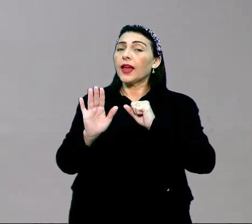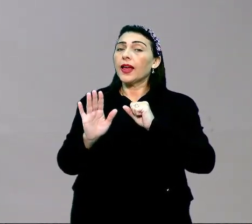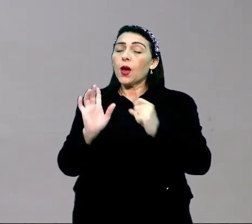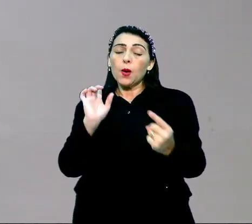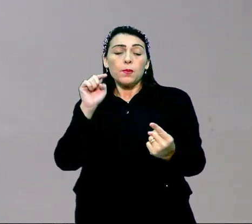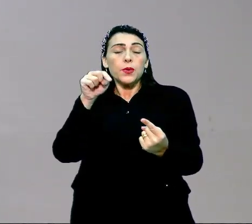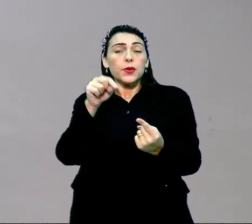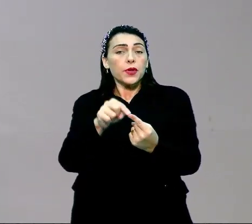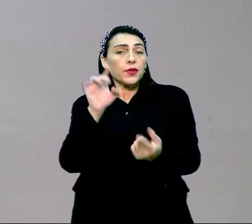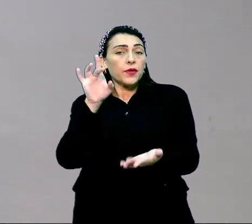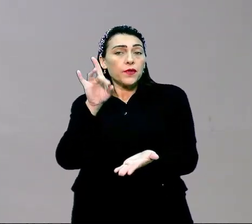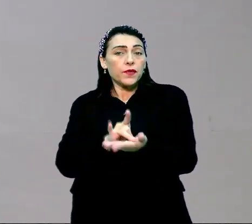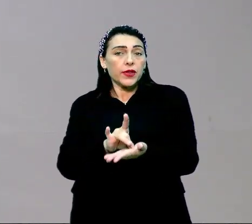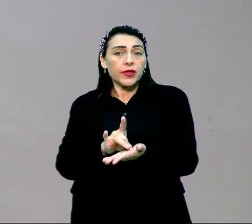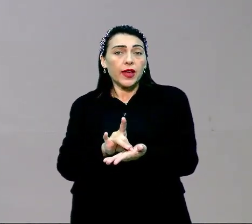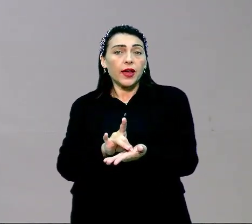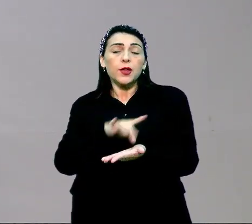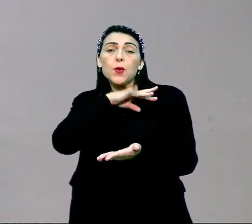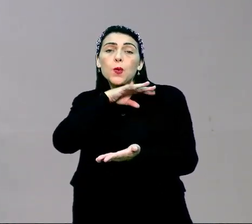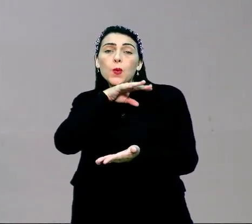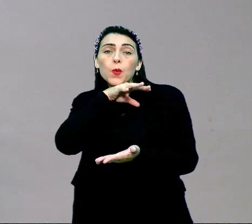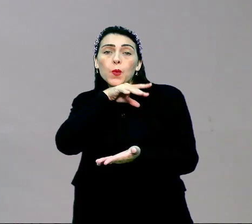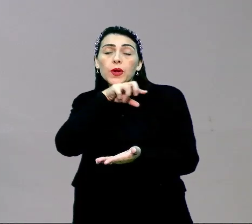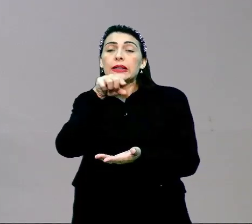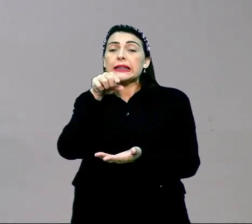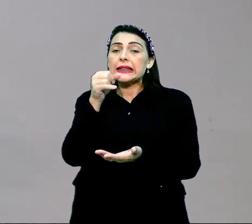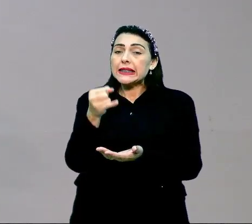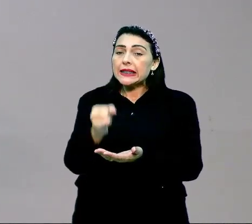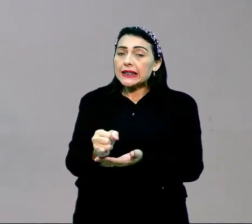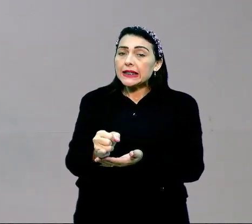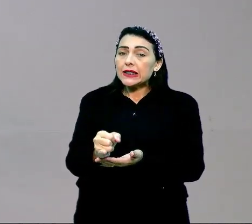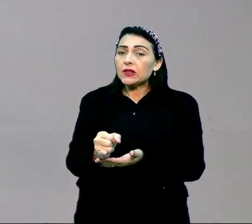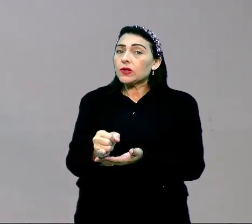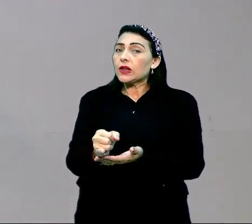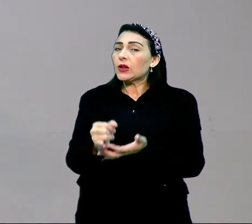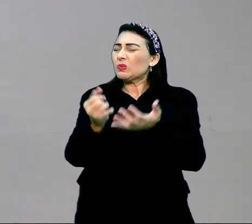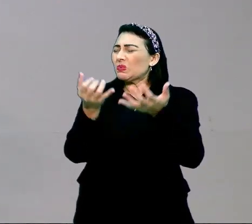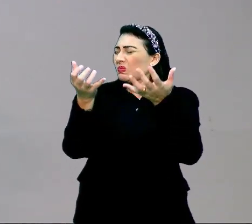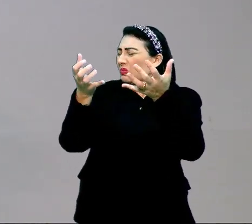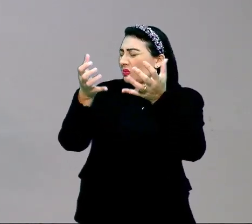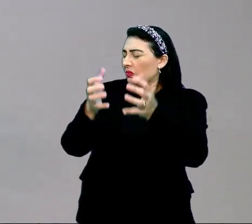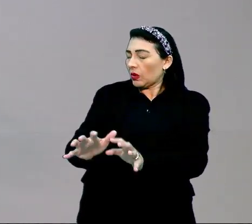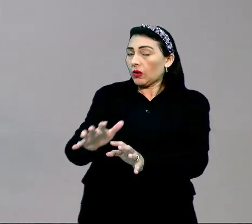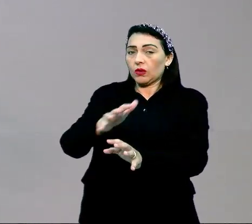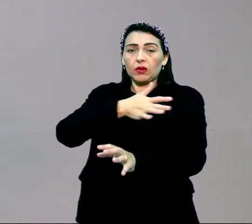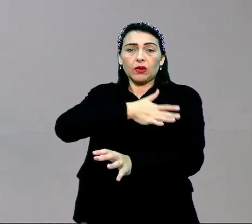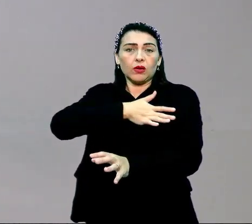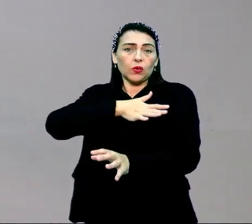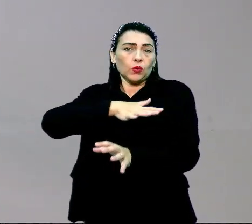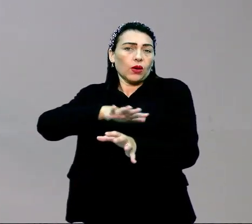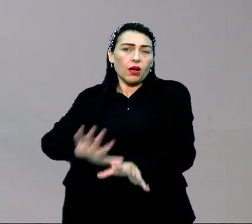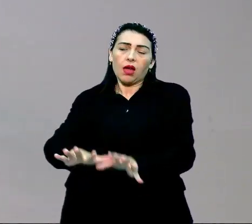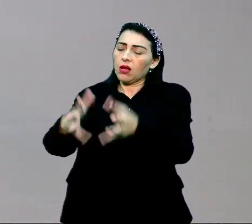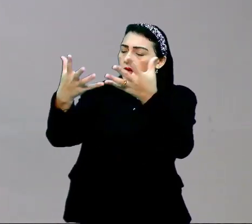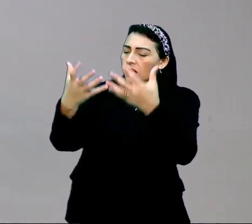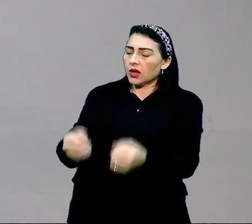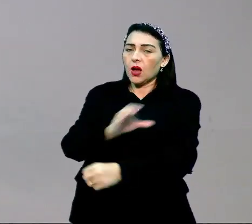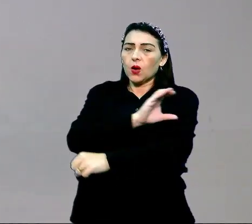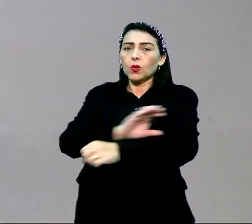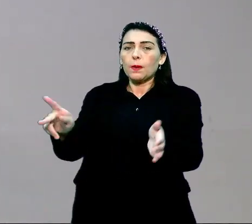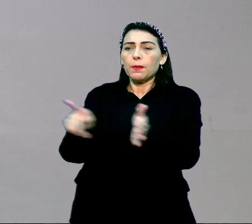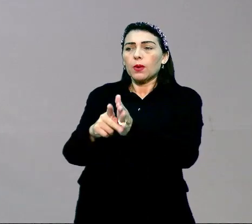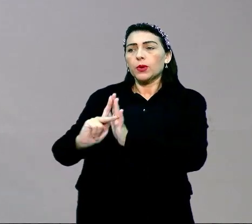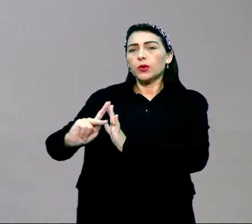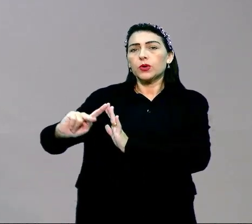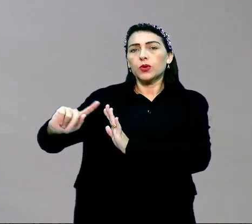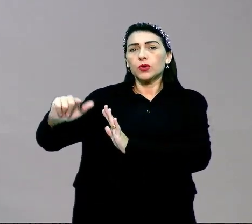direcionalmente, efetivamente negativo quando você passa a negligenciar, quando você passa a negar a cultura pertencente